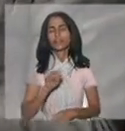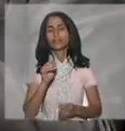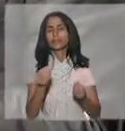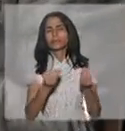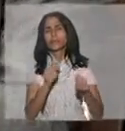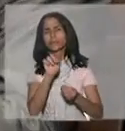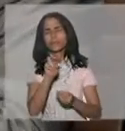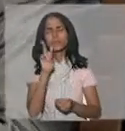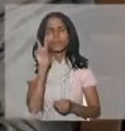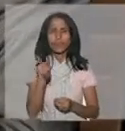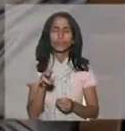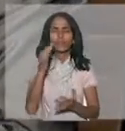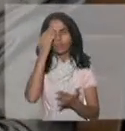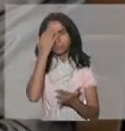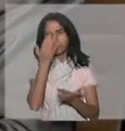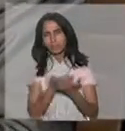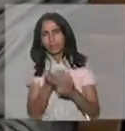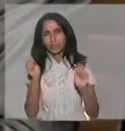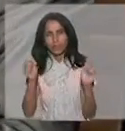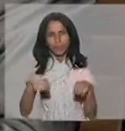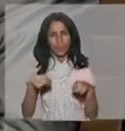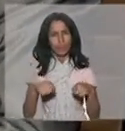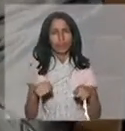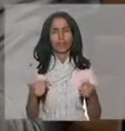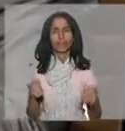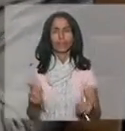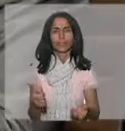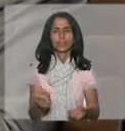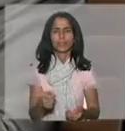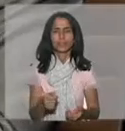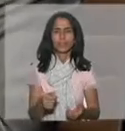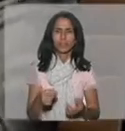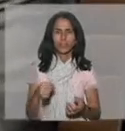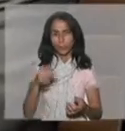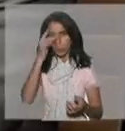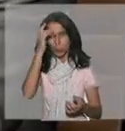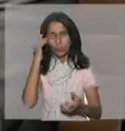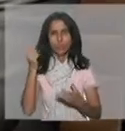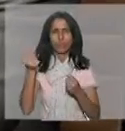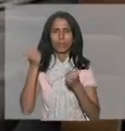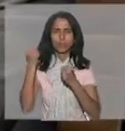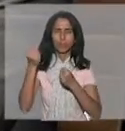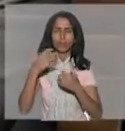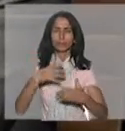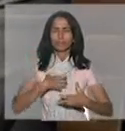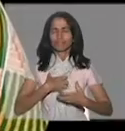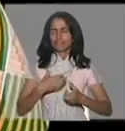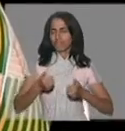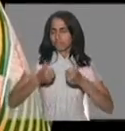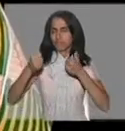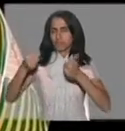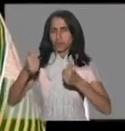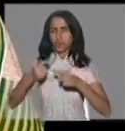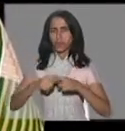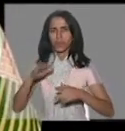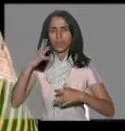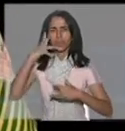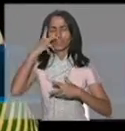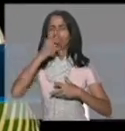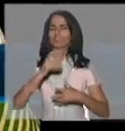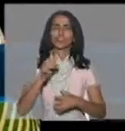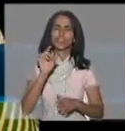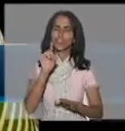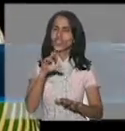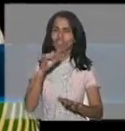vê isso você acredita que é possível isso se empoderar pela estética a eu só acredito